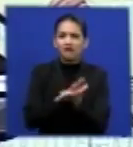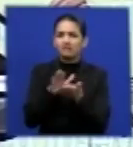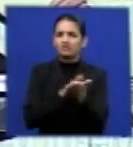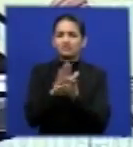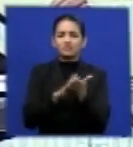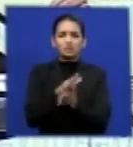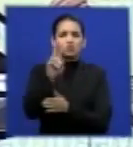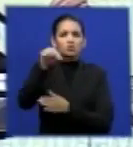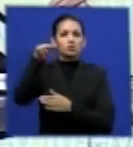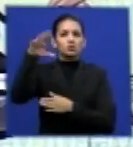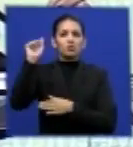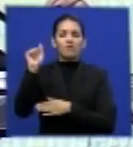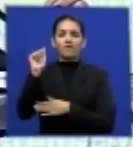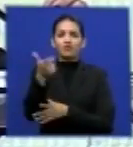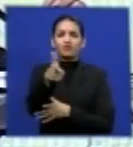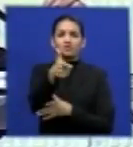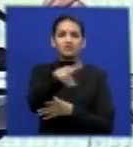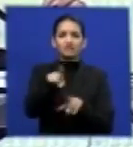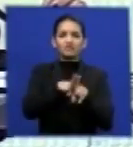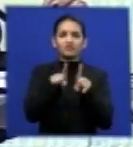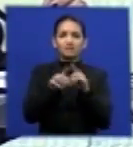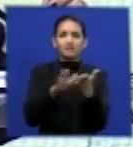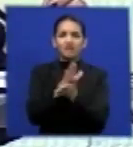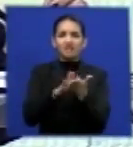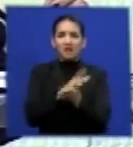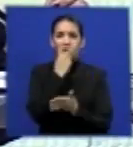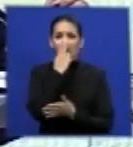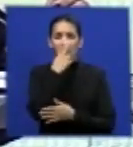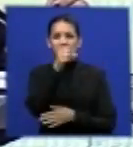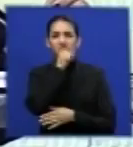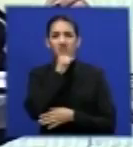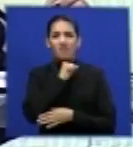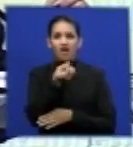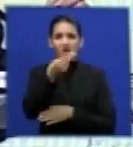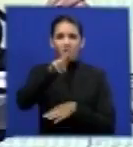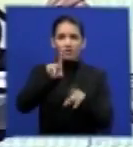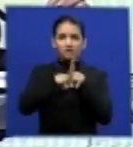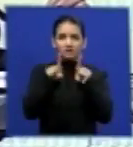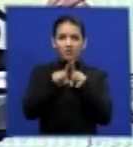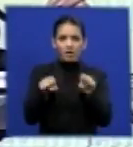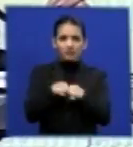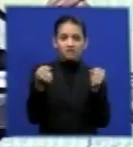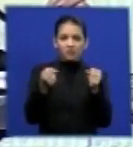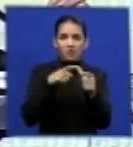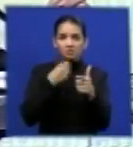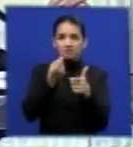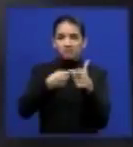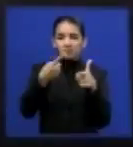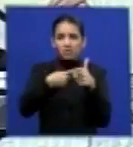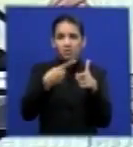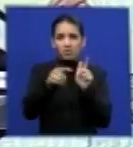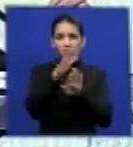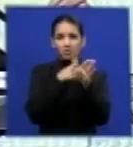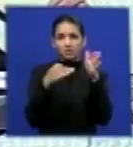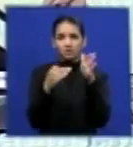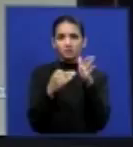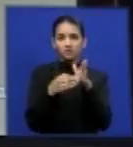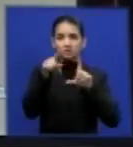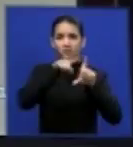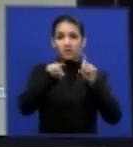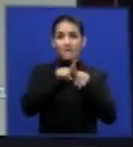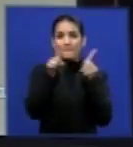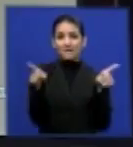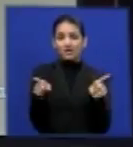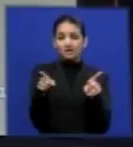uso e não apresenta nenhum envelhecimento ou deterioração na sua estrutura. Já o pneu usado